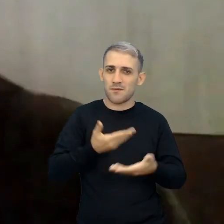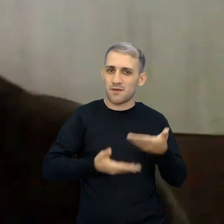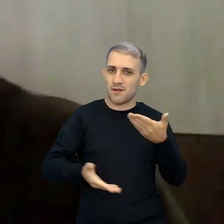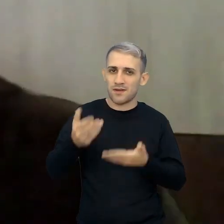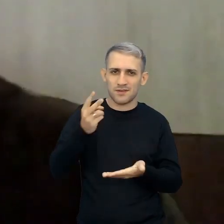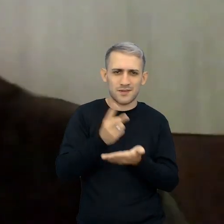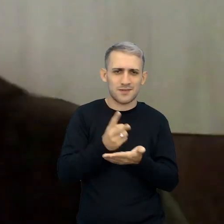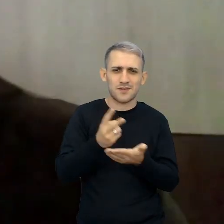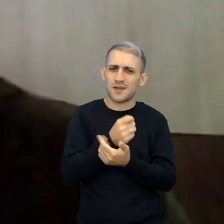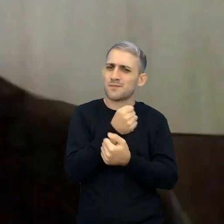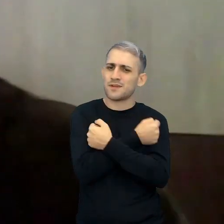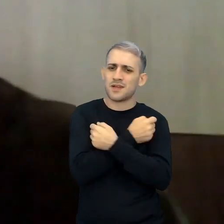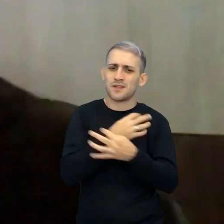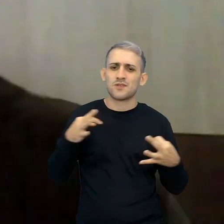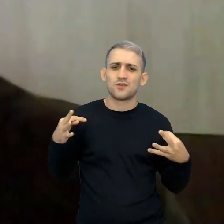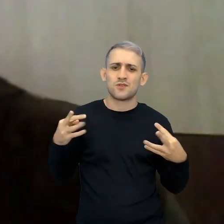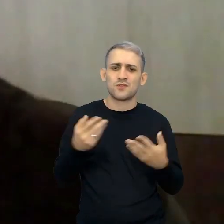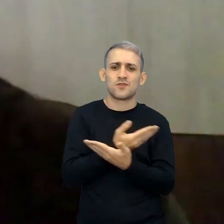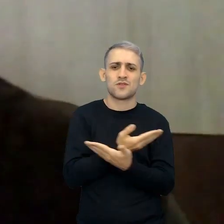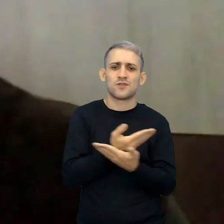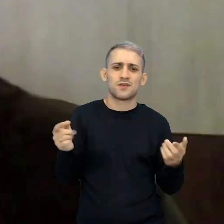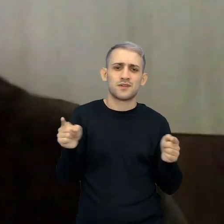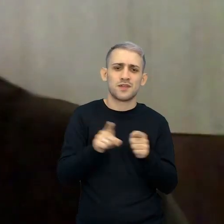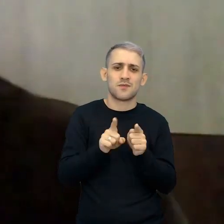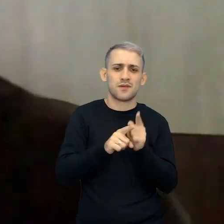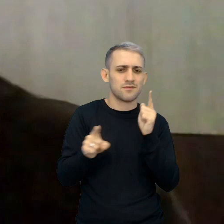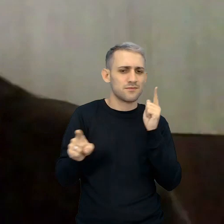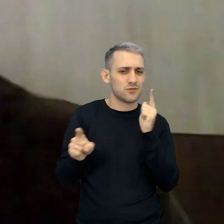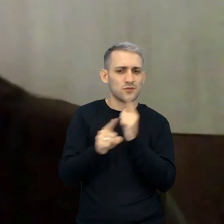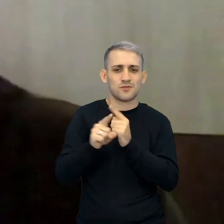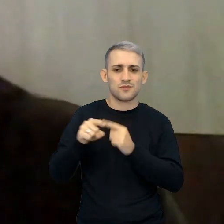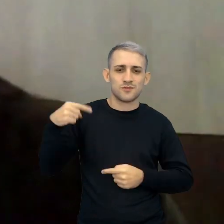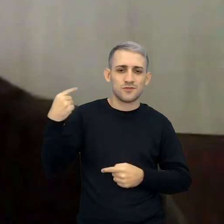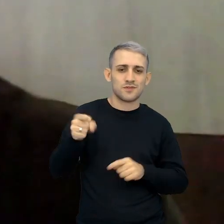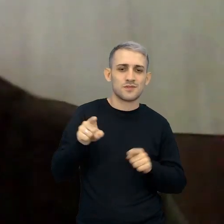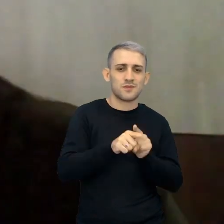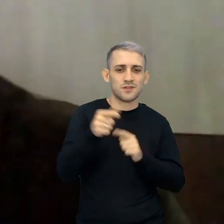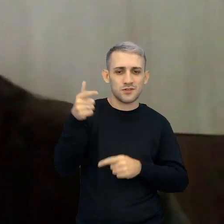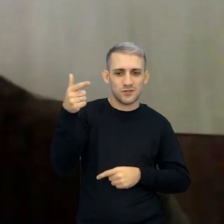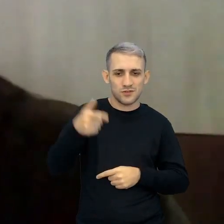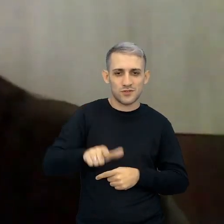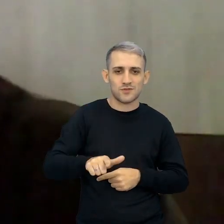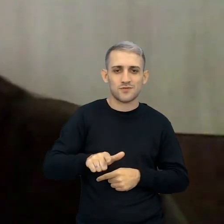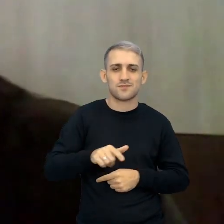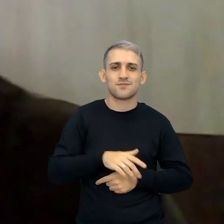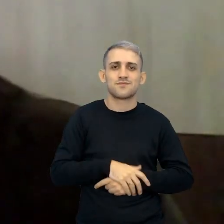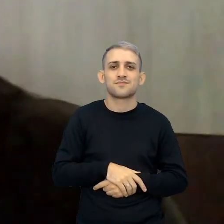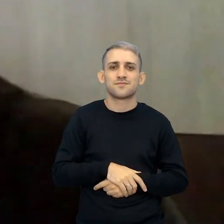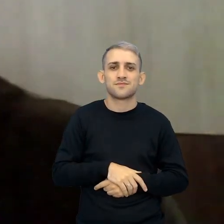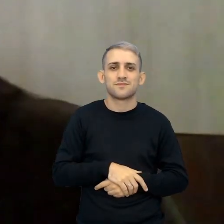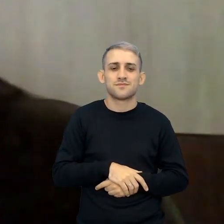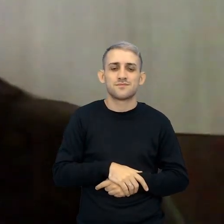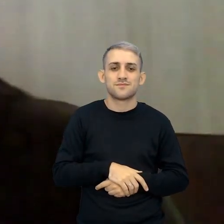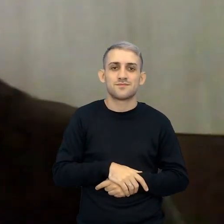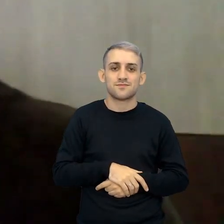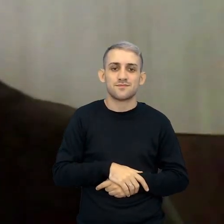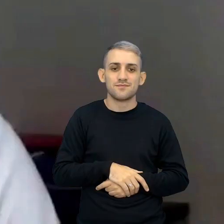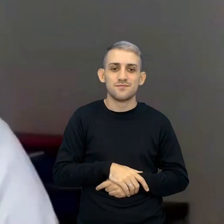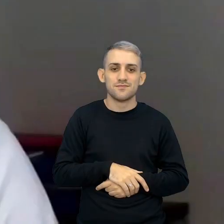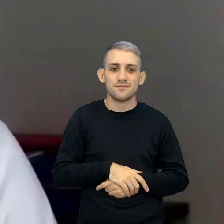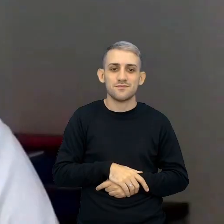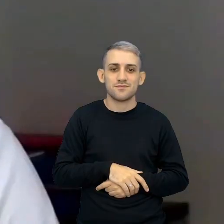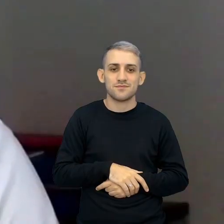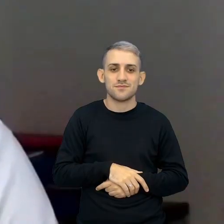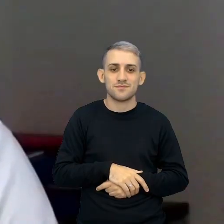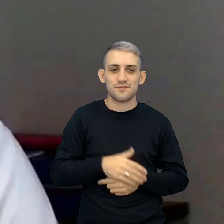Um grande abraço a todos vocês, professor. Logo a gente nós nos encontramos novamente nas nossas pílulas. Com você, Fábio.